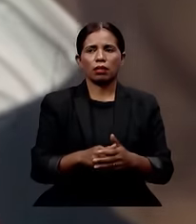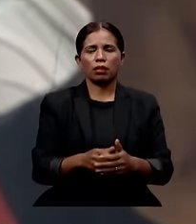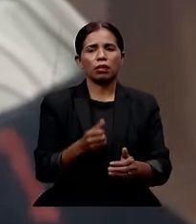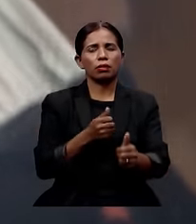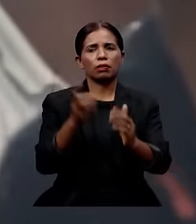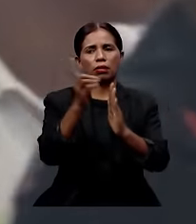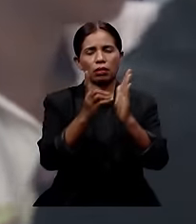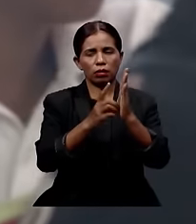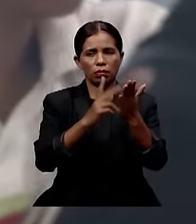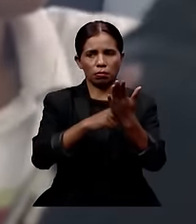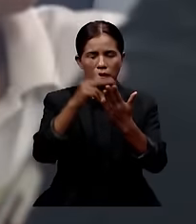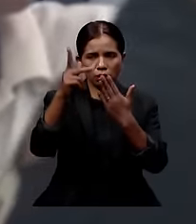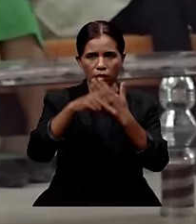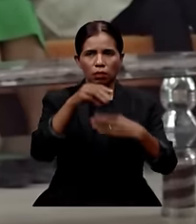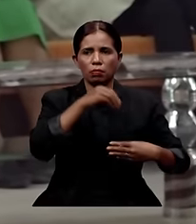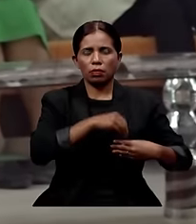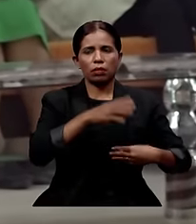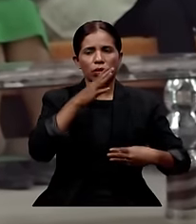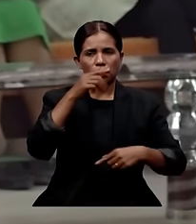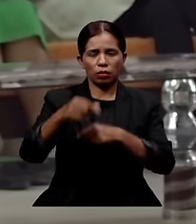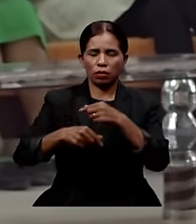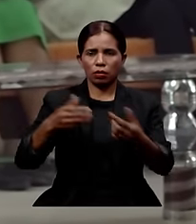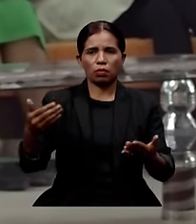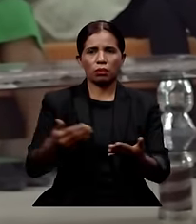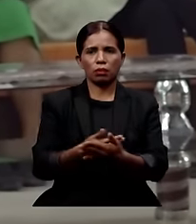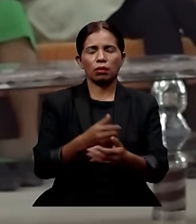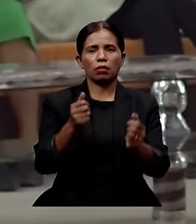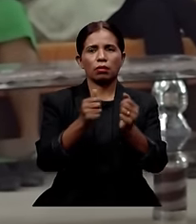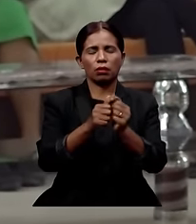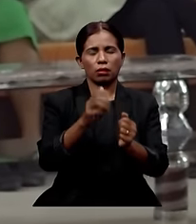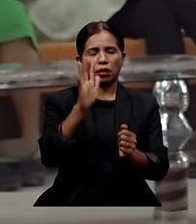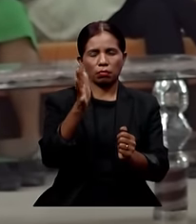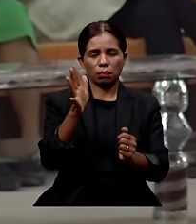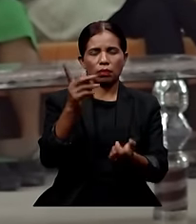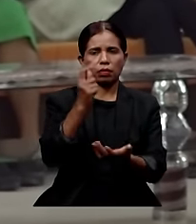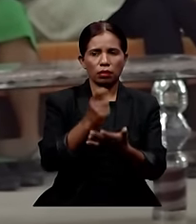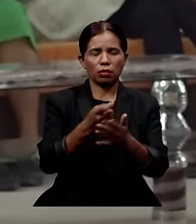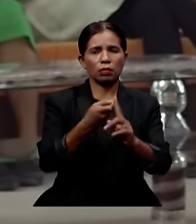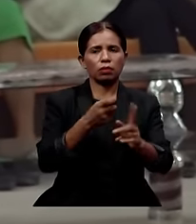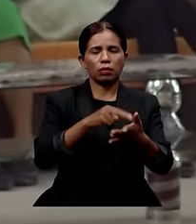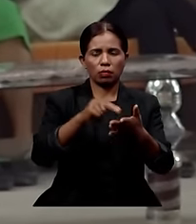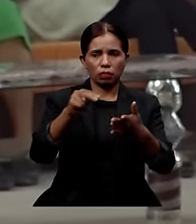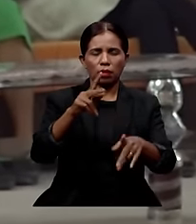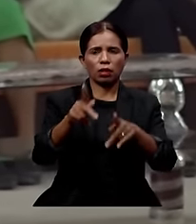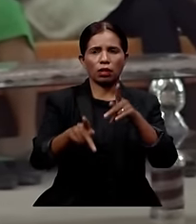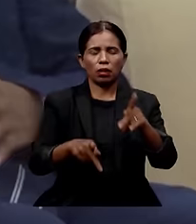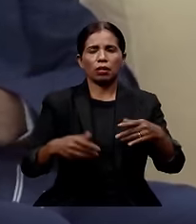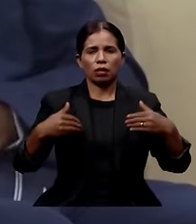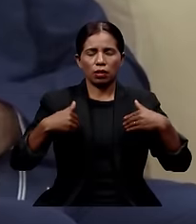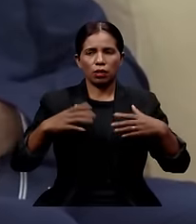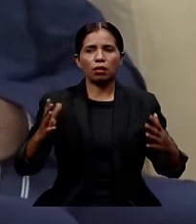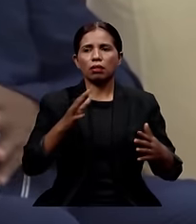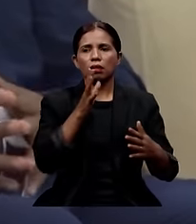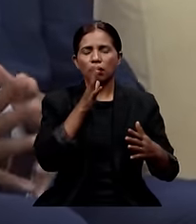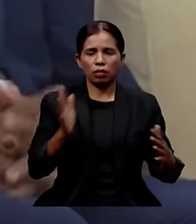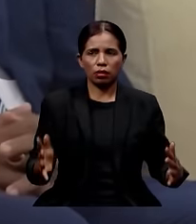beneficiários do programa Bolsa da Mãe, geração, foi um ramuto quase rihun limanulu, o sinúmero, né, beneficiário, inen e sin rua, rihun